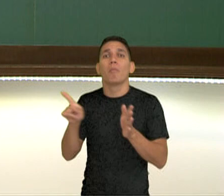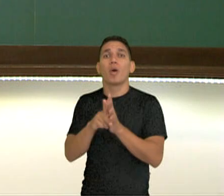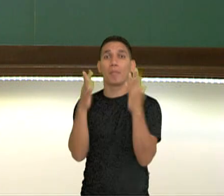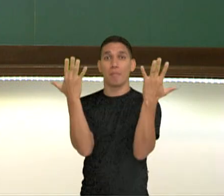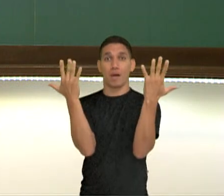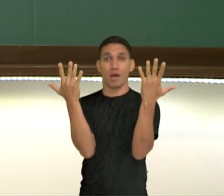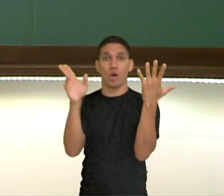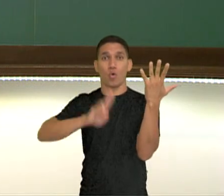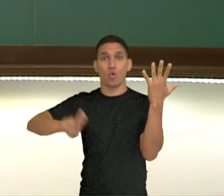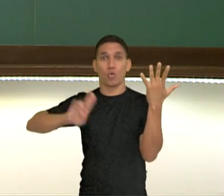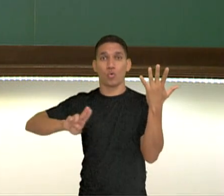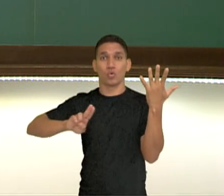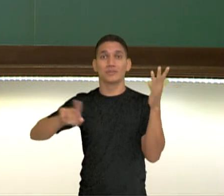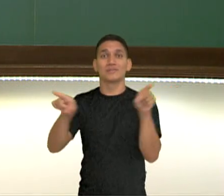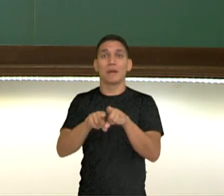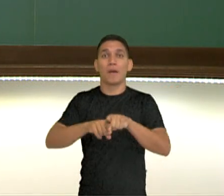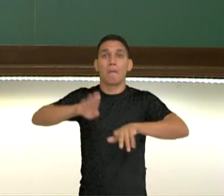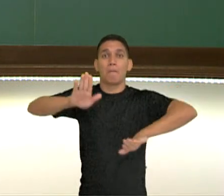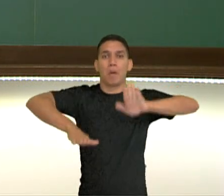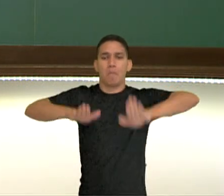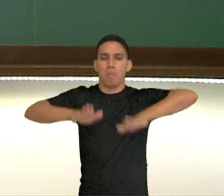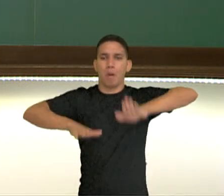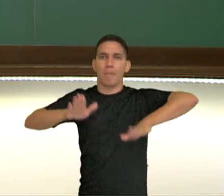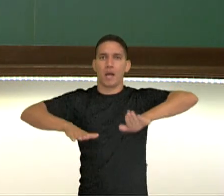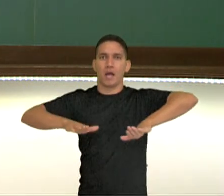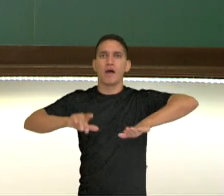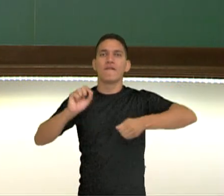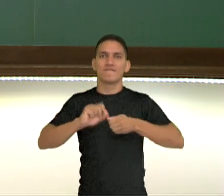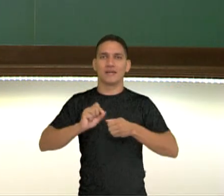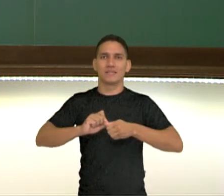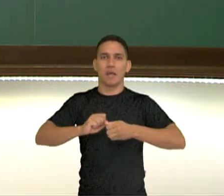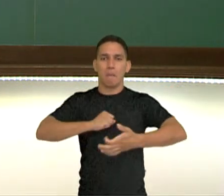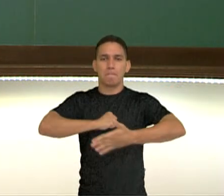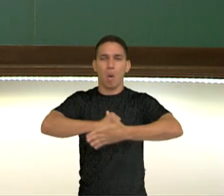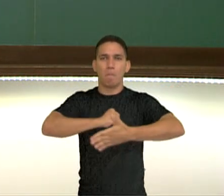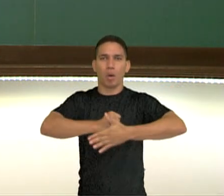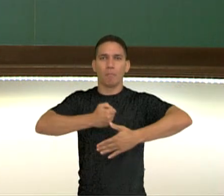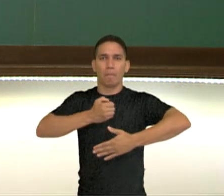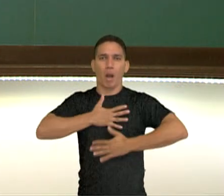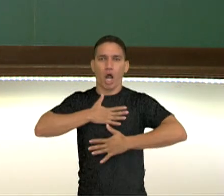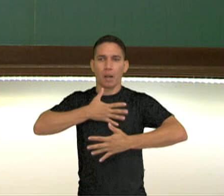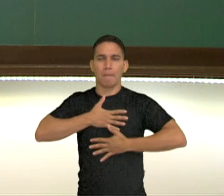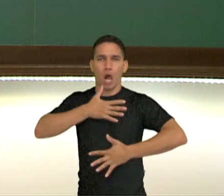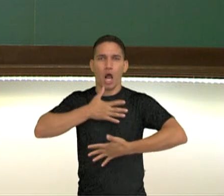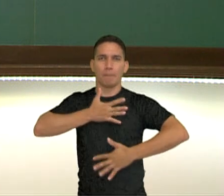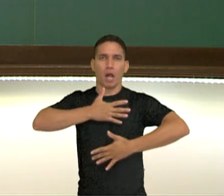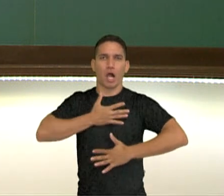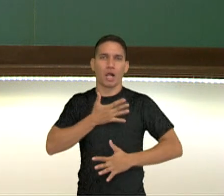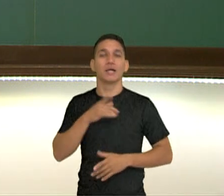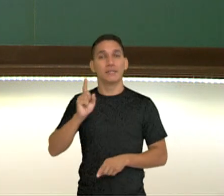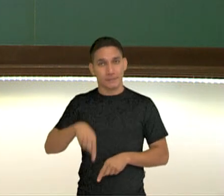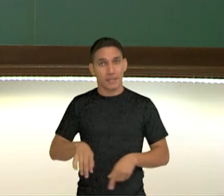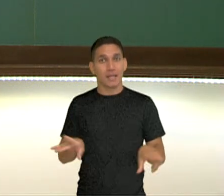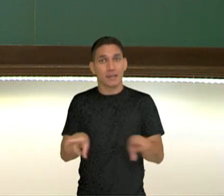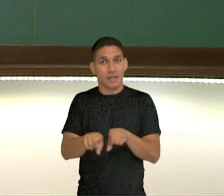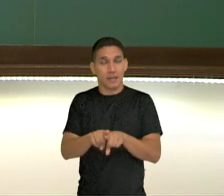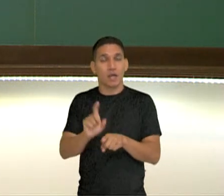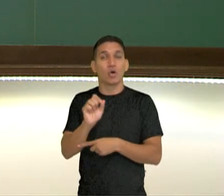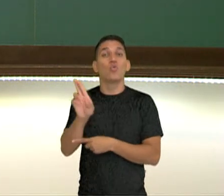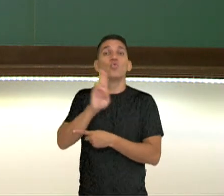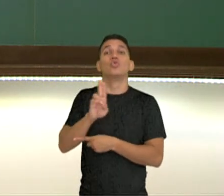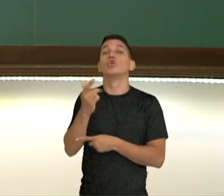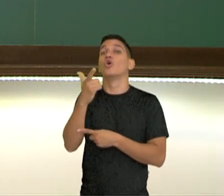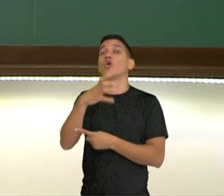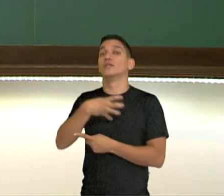usando as mãos e os pés eles criam também sonoridades e dentro do estepe eles também